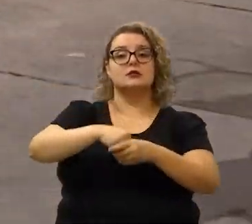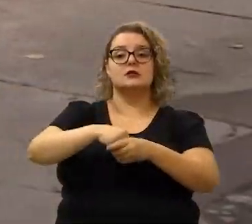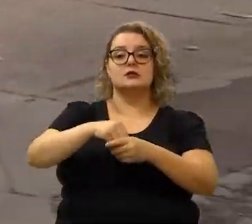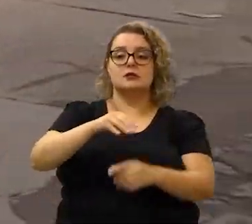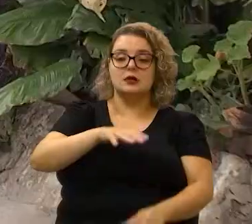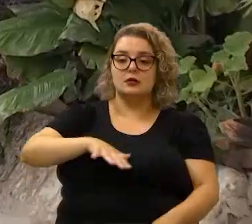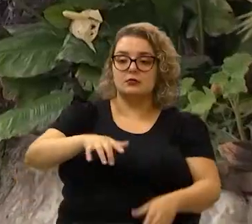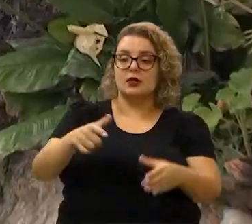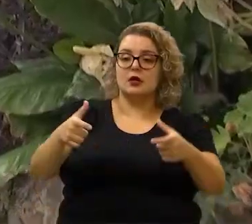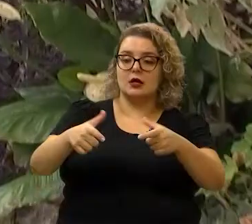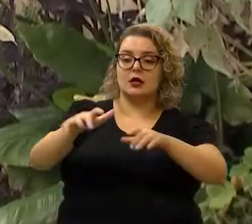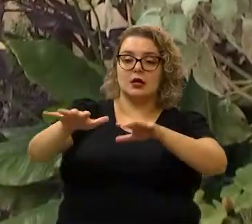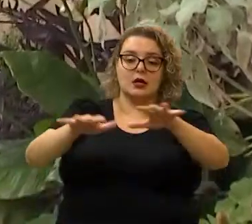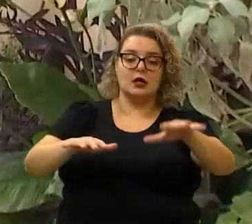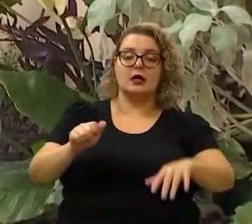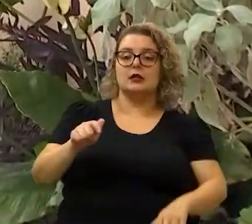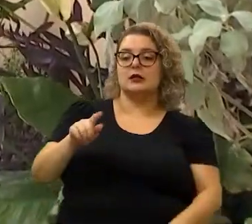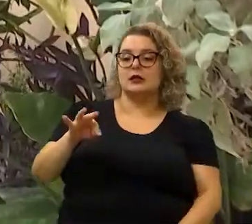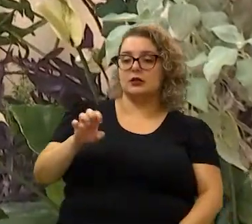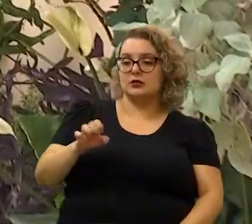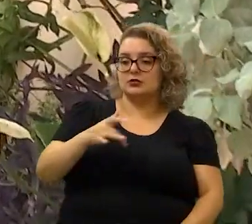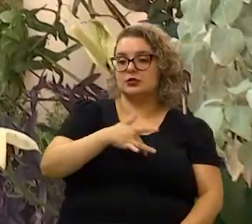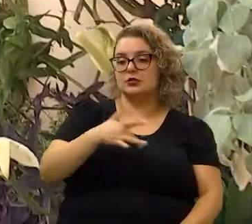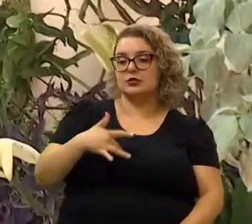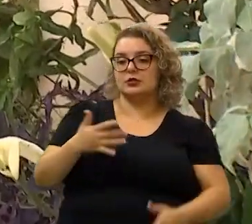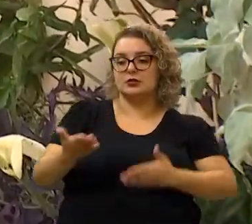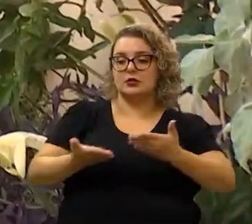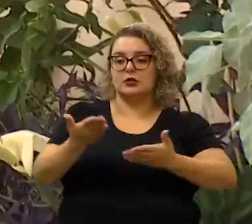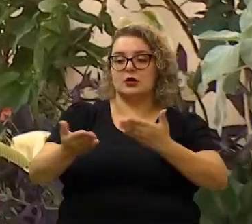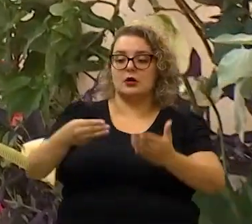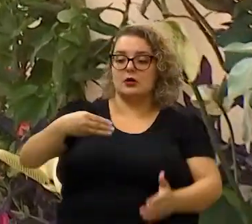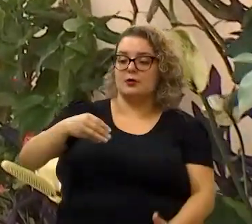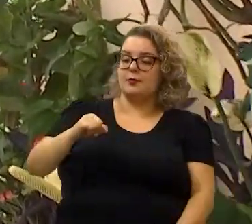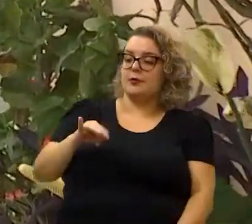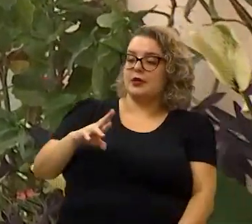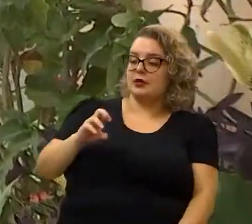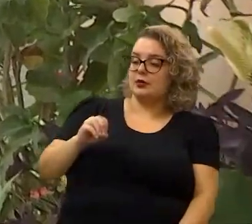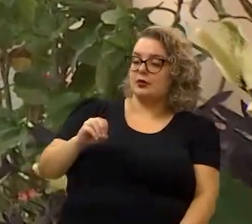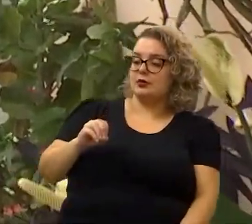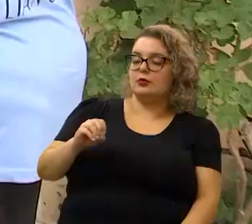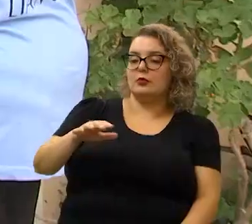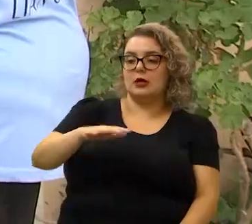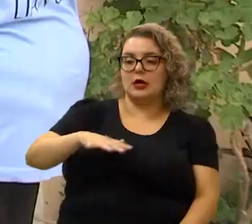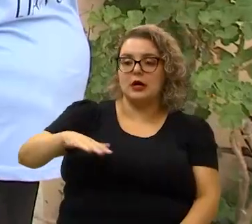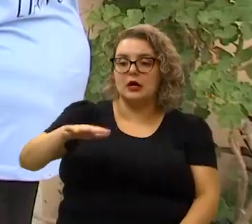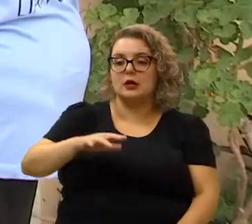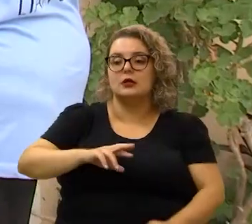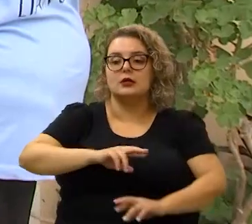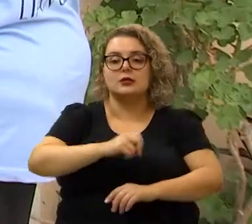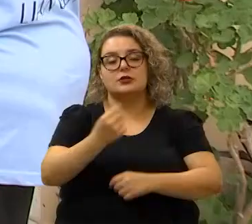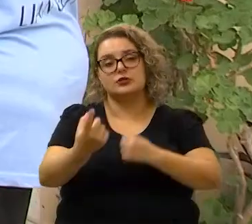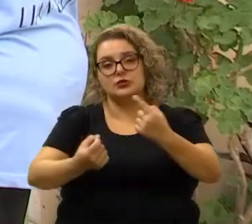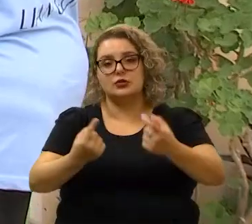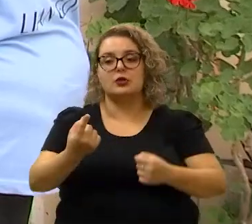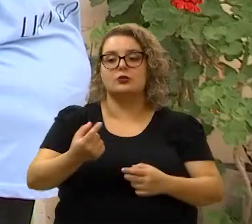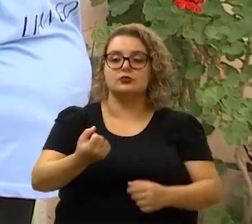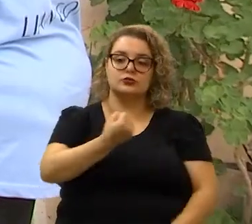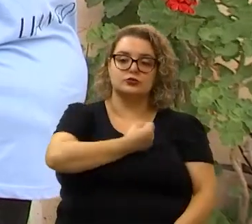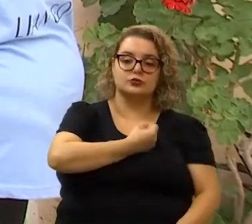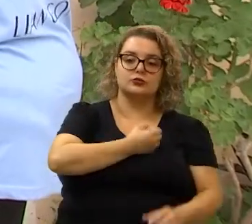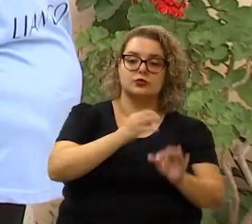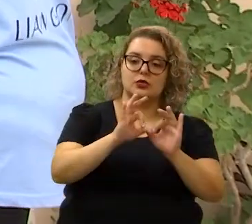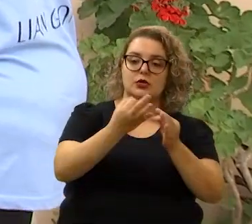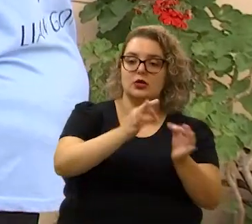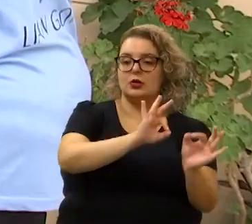nossa microárea. Cada agente de saúde, ele cuida de uma microárea e de um certo montante de famílias que a